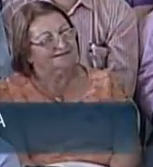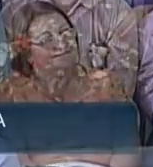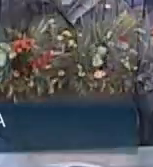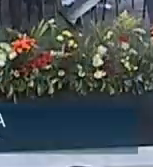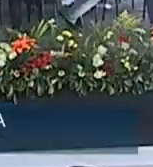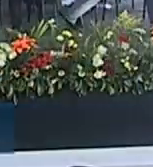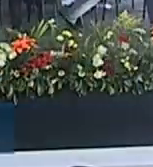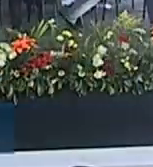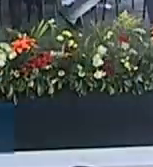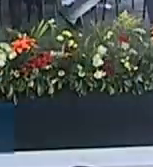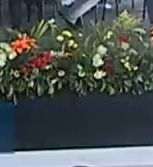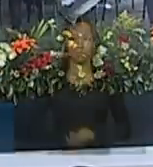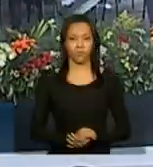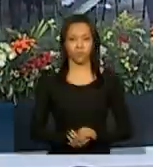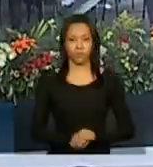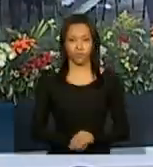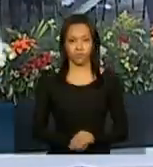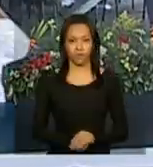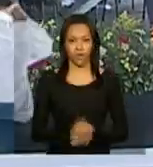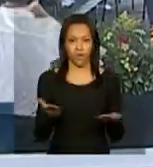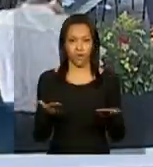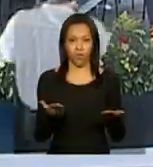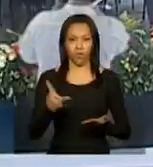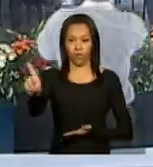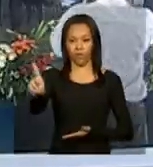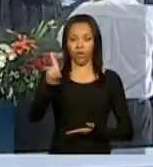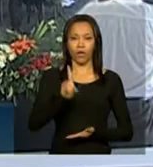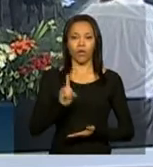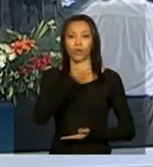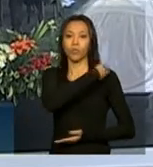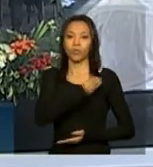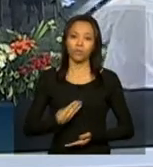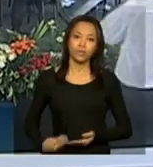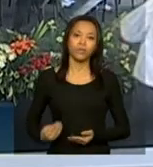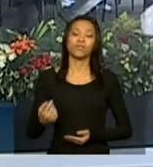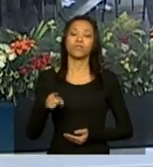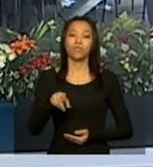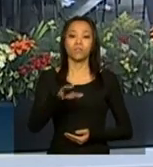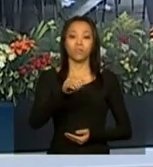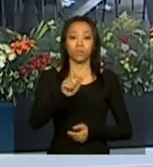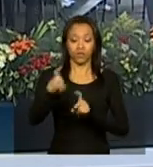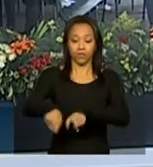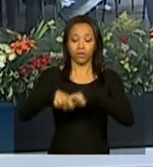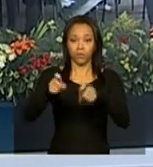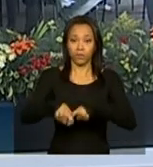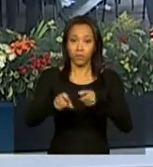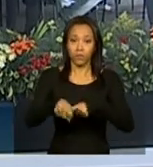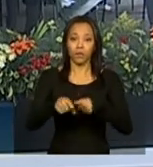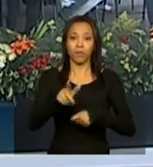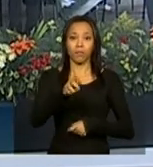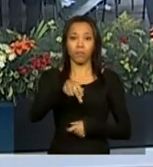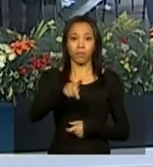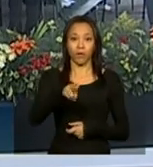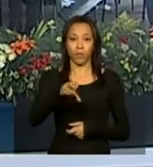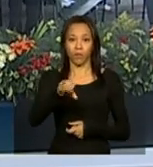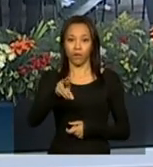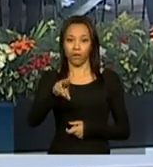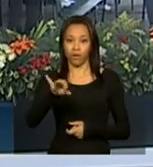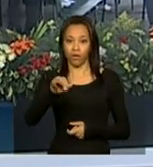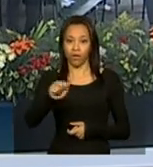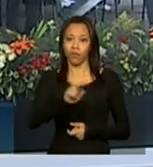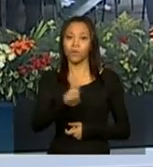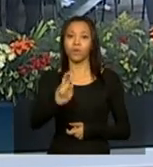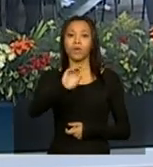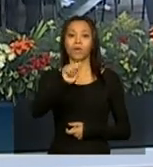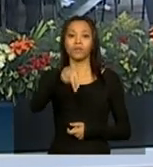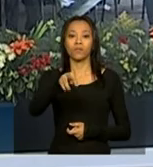Fará uso da palavra o ministro da Agricultura, Pecuária e Abastecimento, Antônio Andrade.